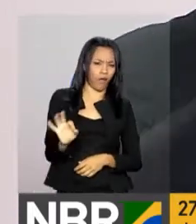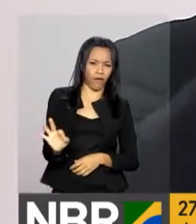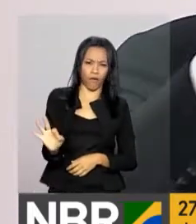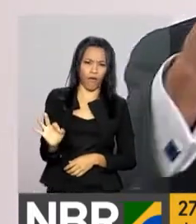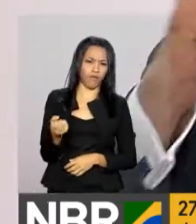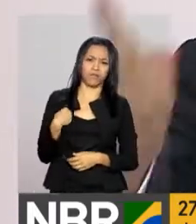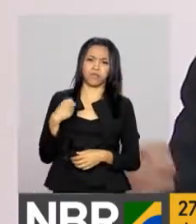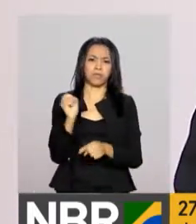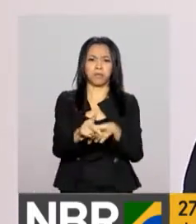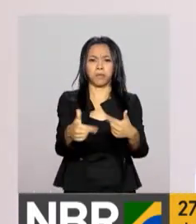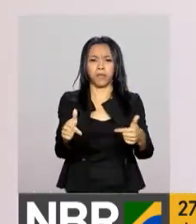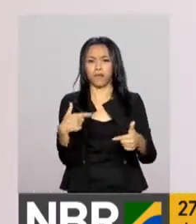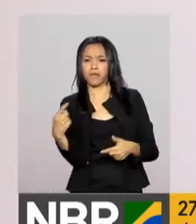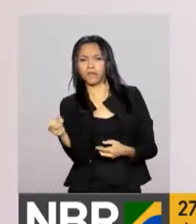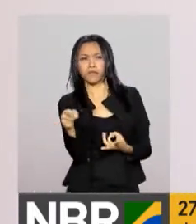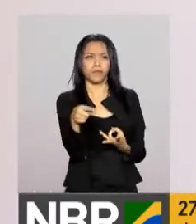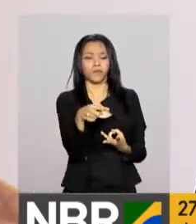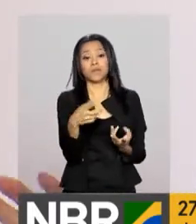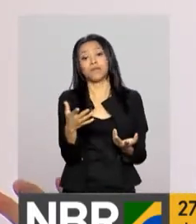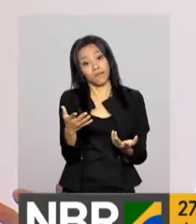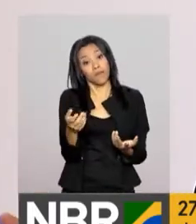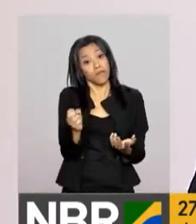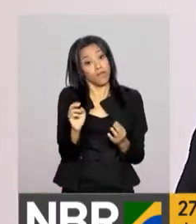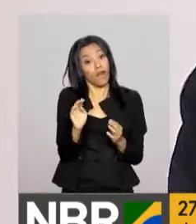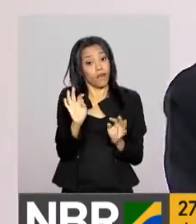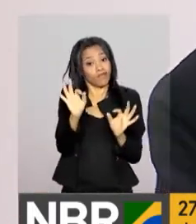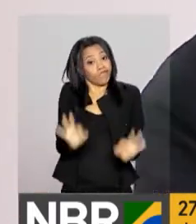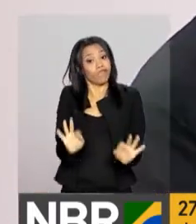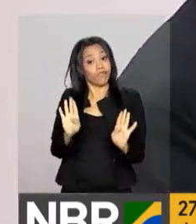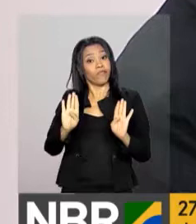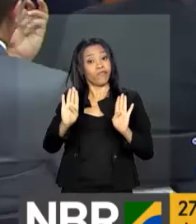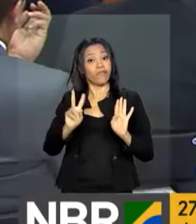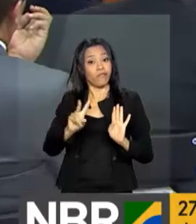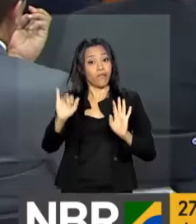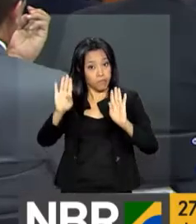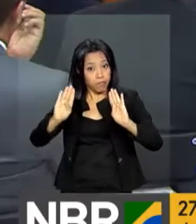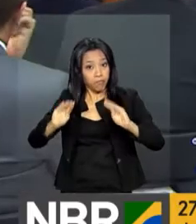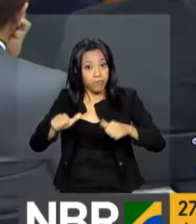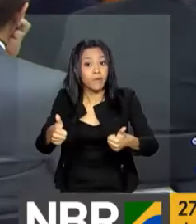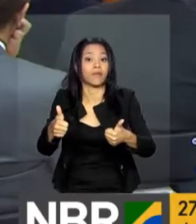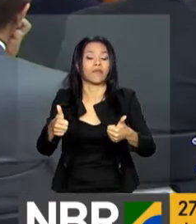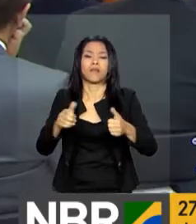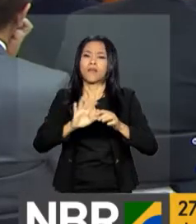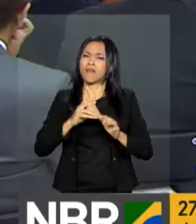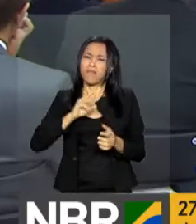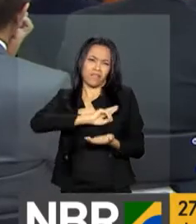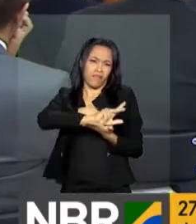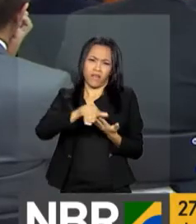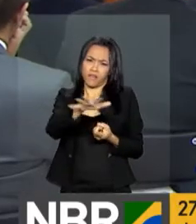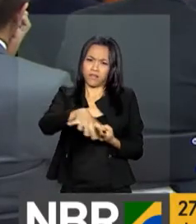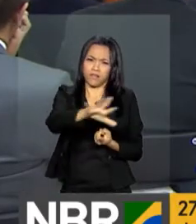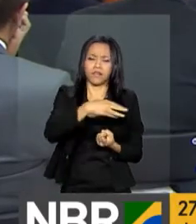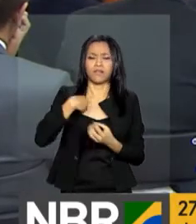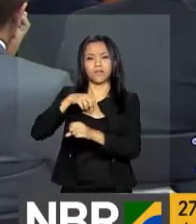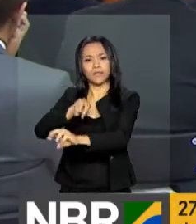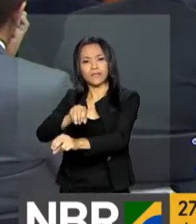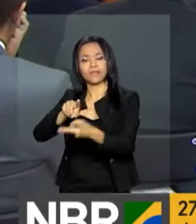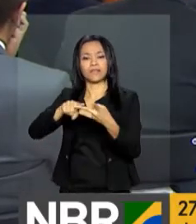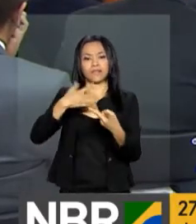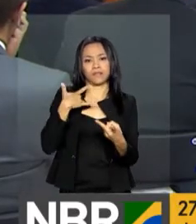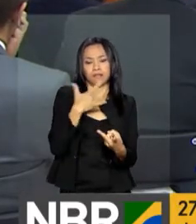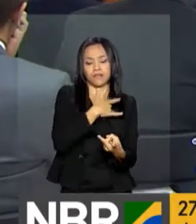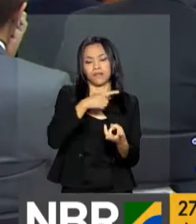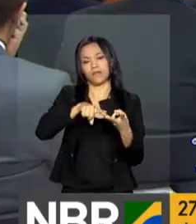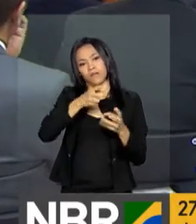empregos isto aquilo de certa em realmente vai bem mas nós trabalhamos em várias áreas na educação na saúde no saneamento